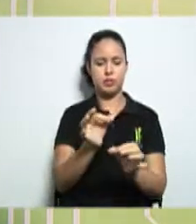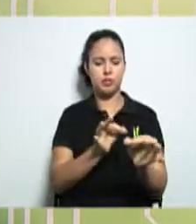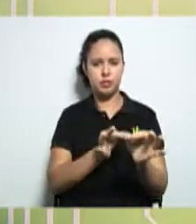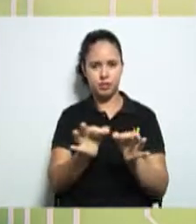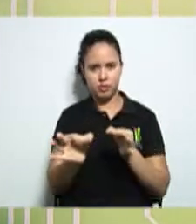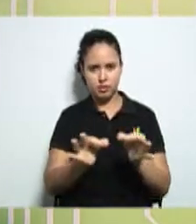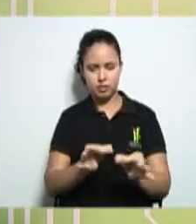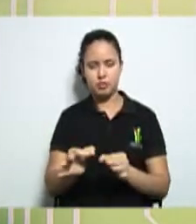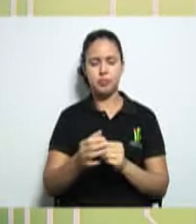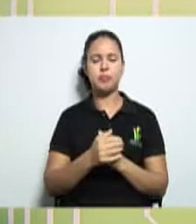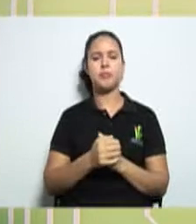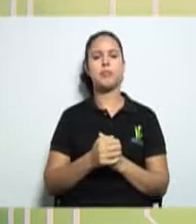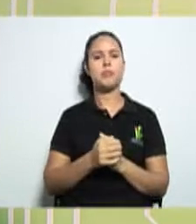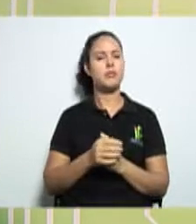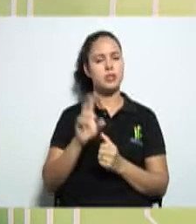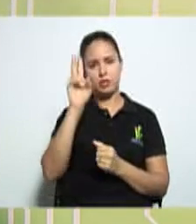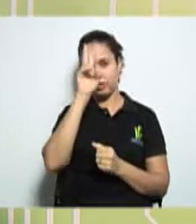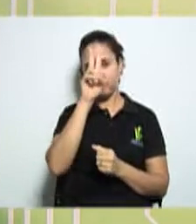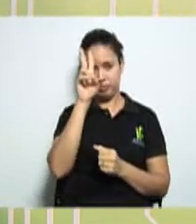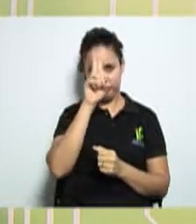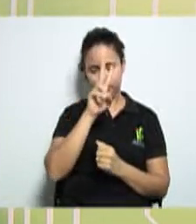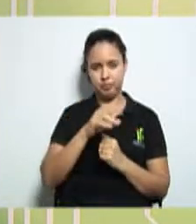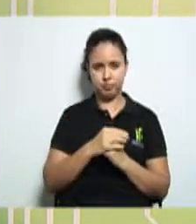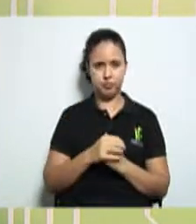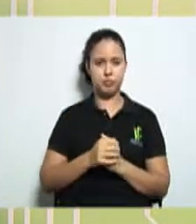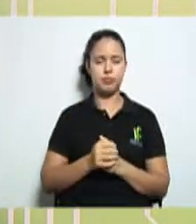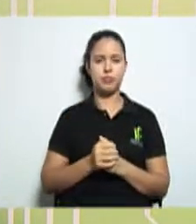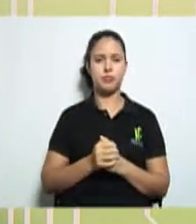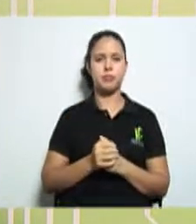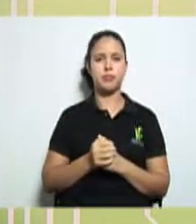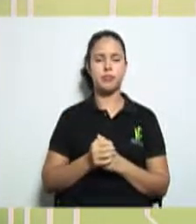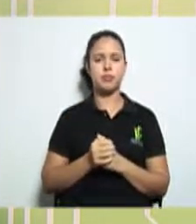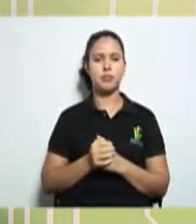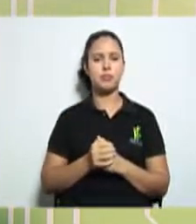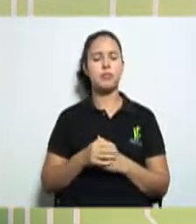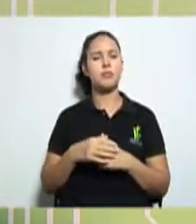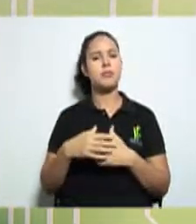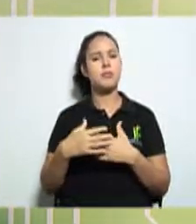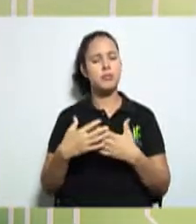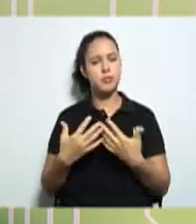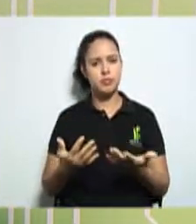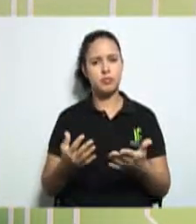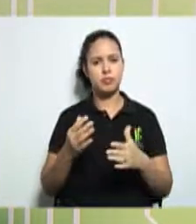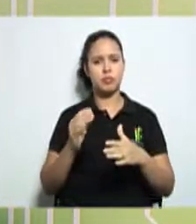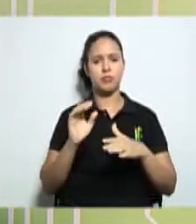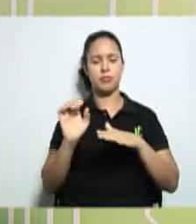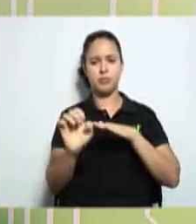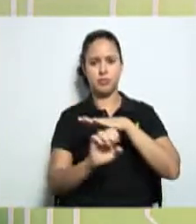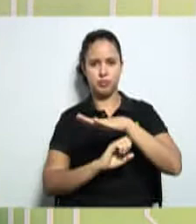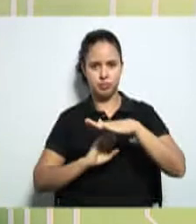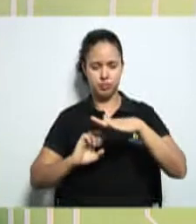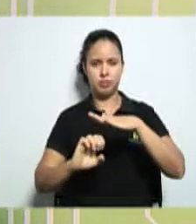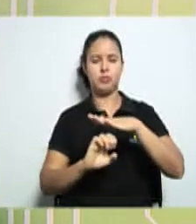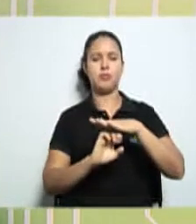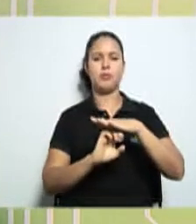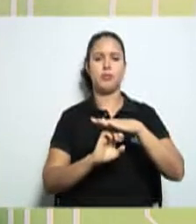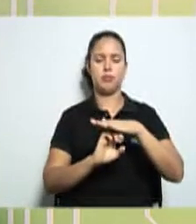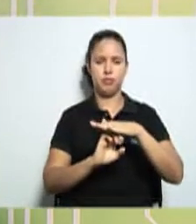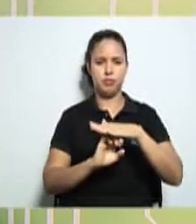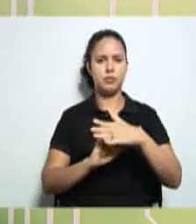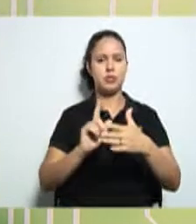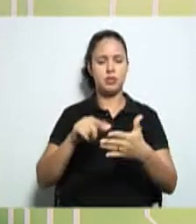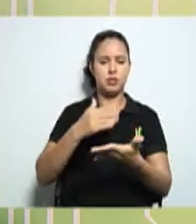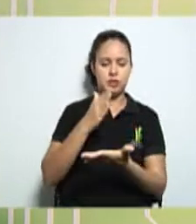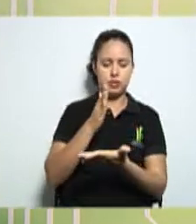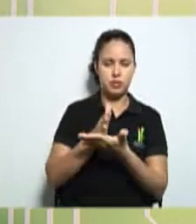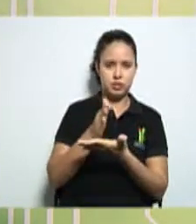para recapitular essa questão aí. Então, as organizações, os setores das organizações, eles são divididos